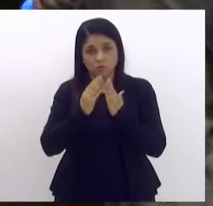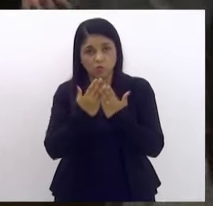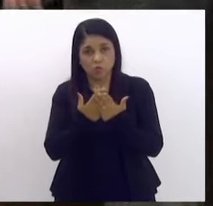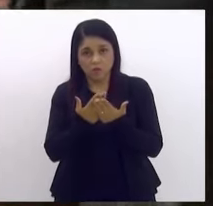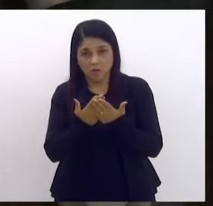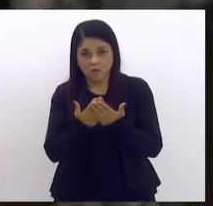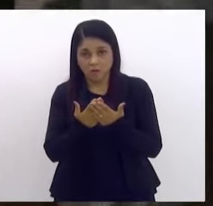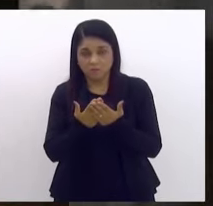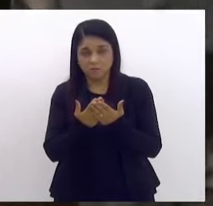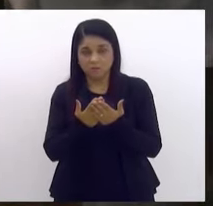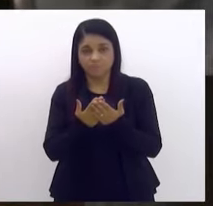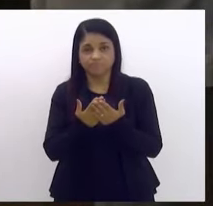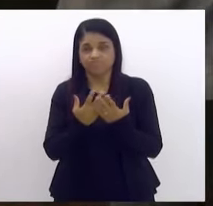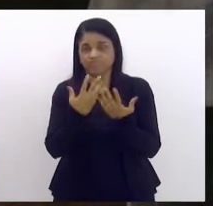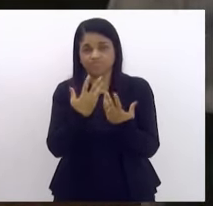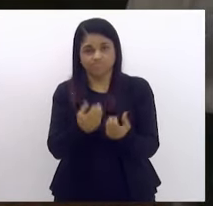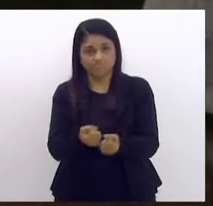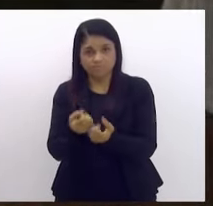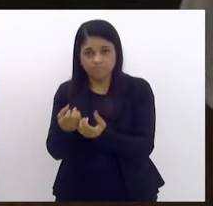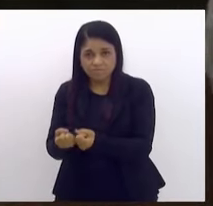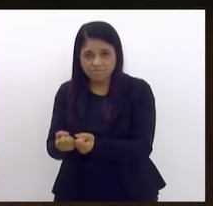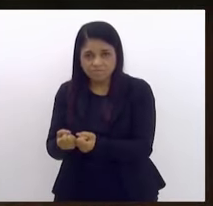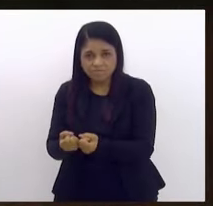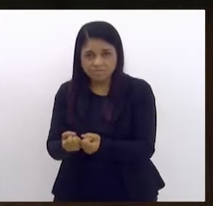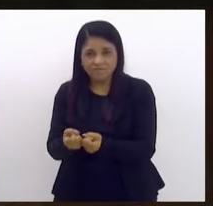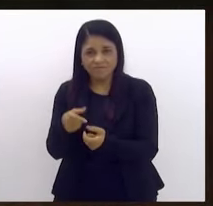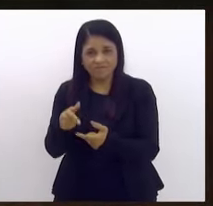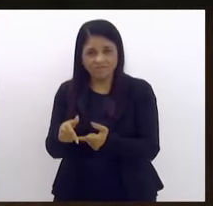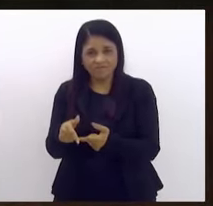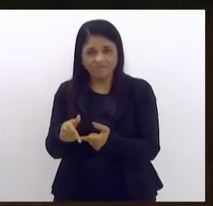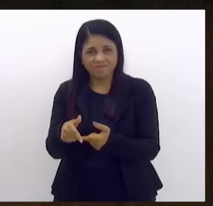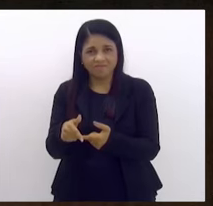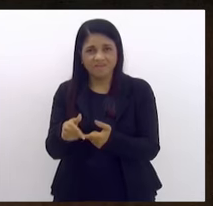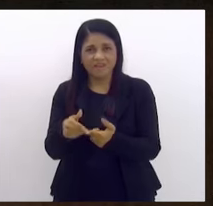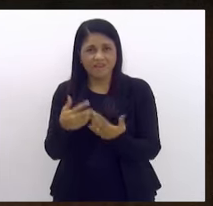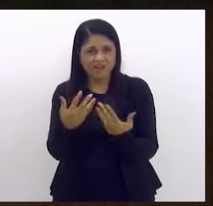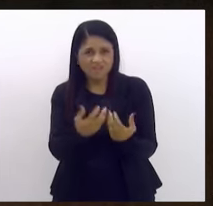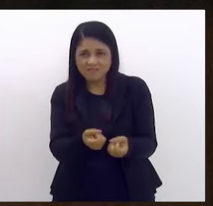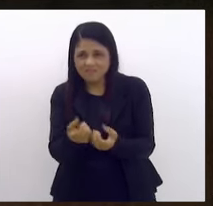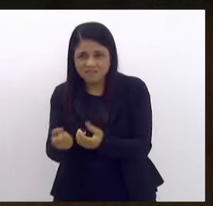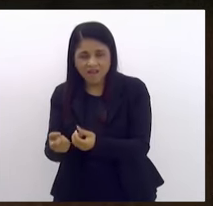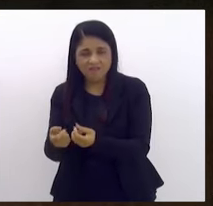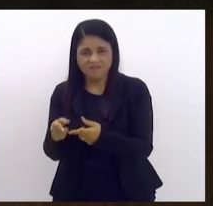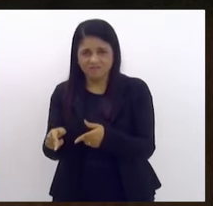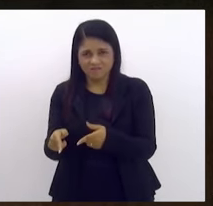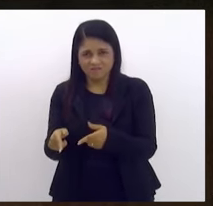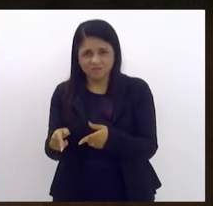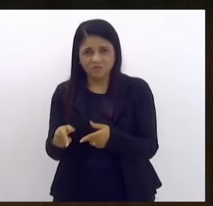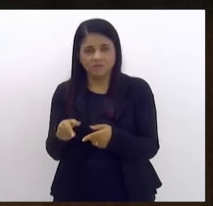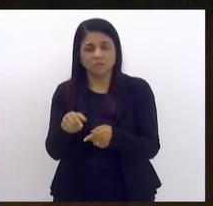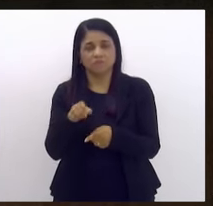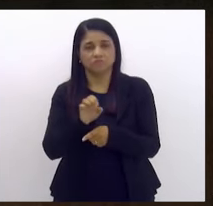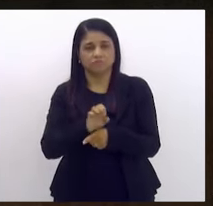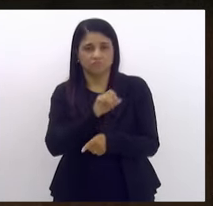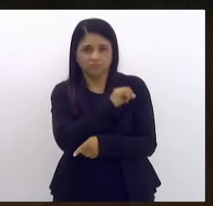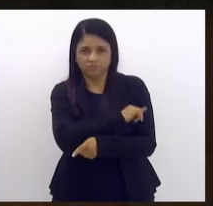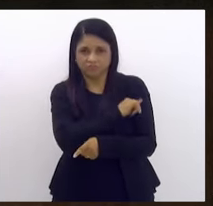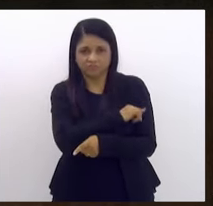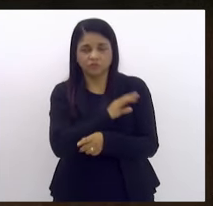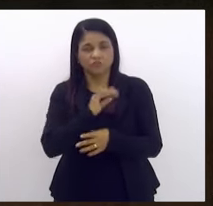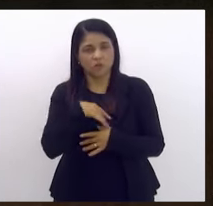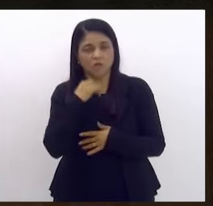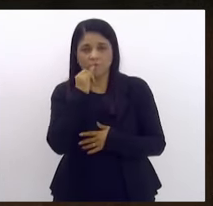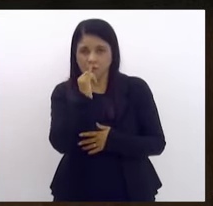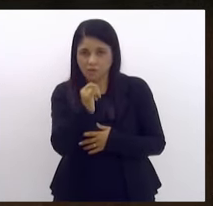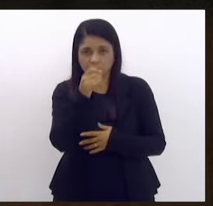pode aceitar que essas práticas se tornem corriqueiras em nenhuma rede do Estado do Rio de Janeiro. Eu já oficiei o prefeito, oficiei